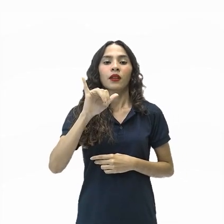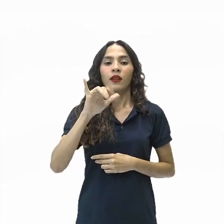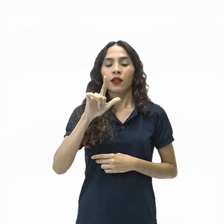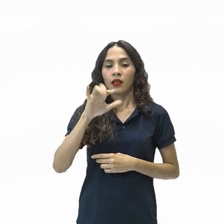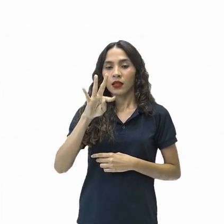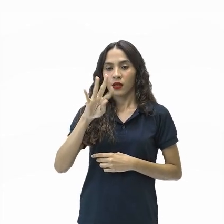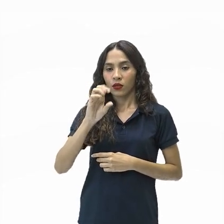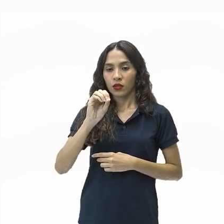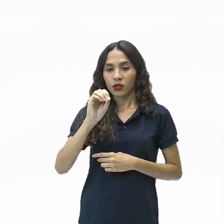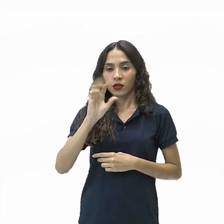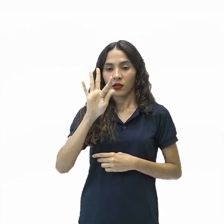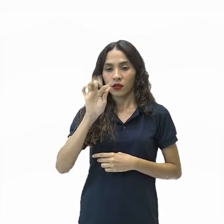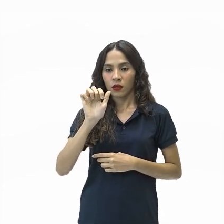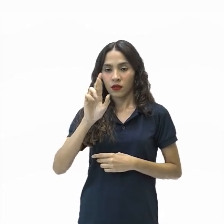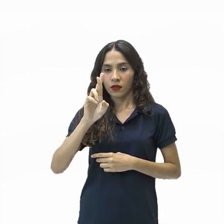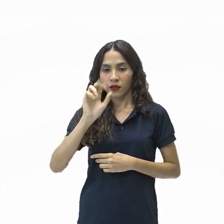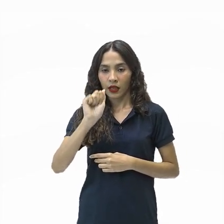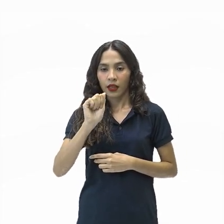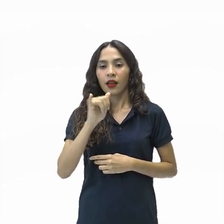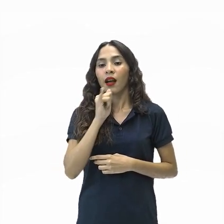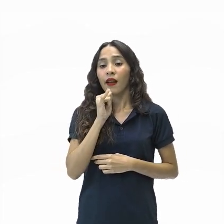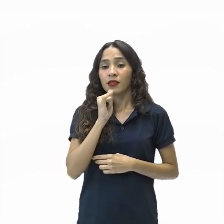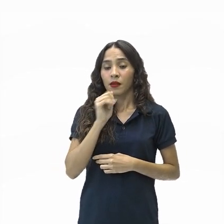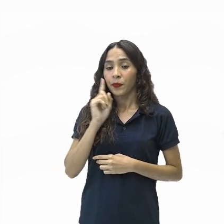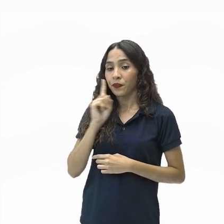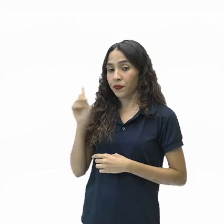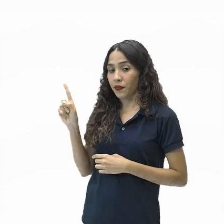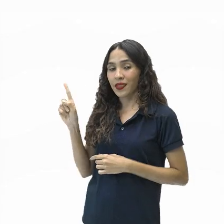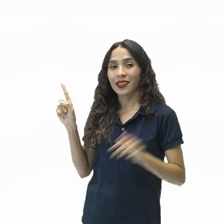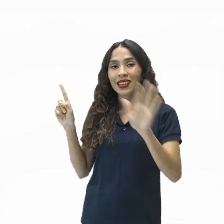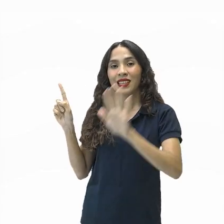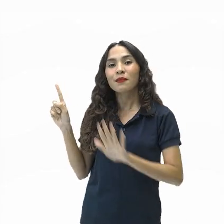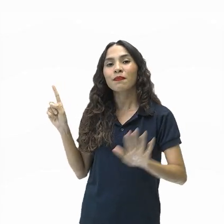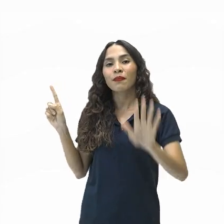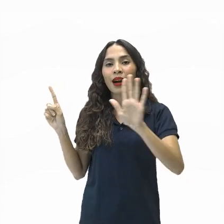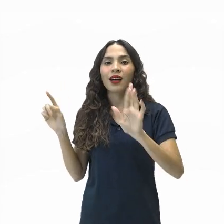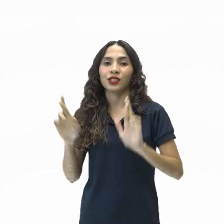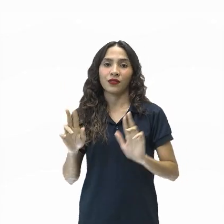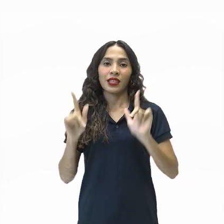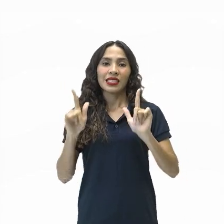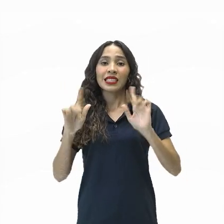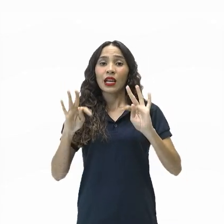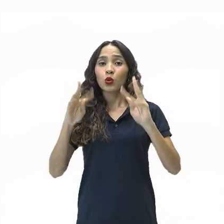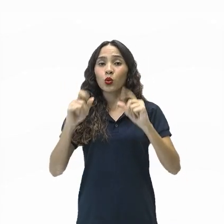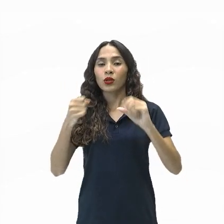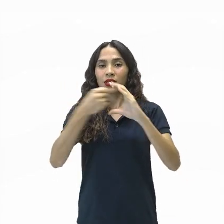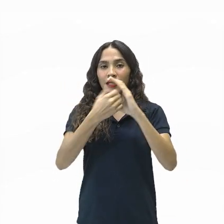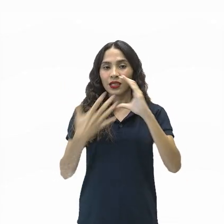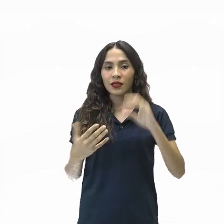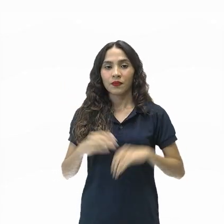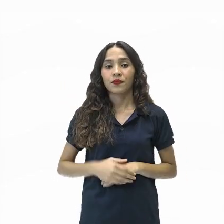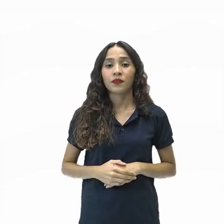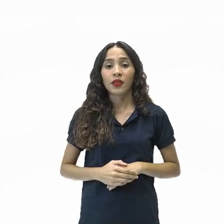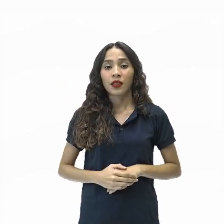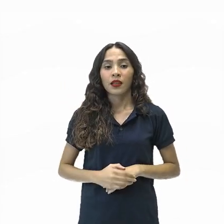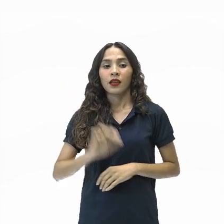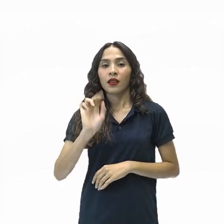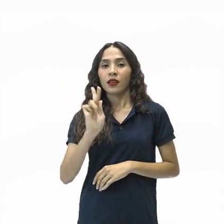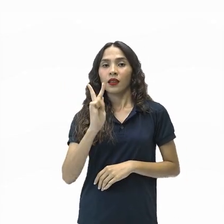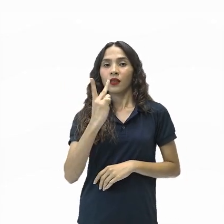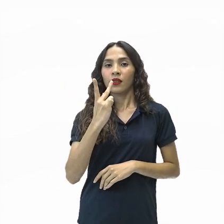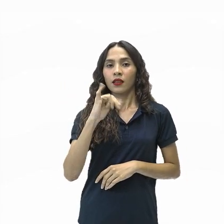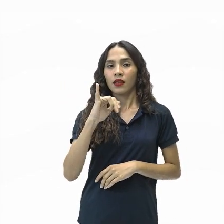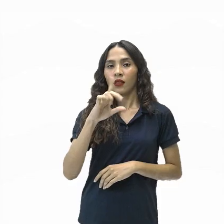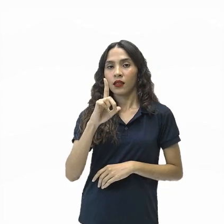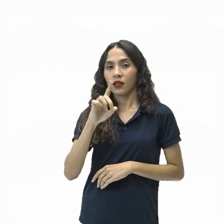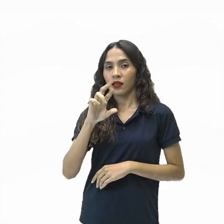imagem, onde ela diferencia para a gente todos esses fatores, né? Quando a gente fala de hidrosfera, a gente está